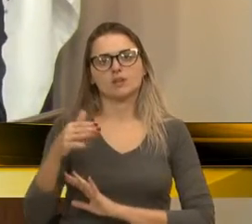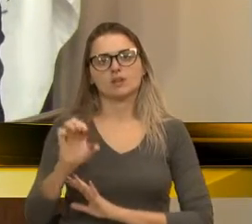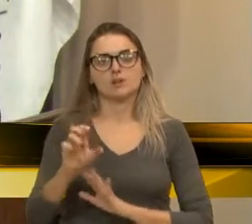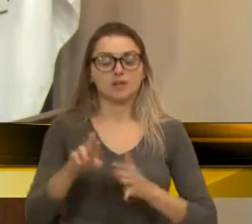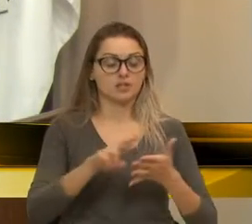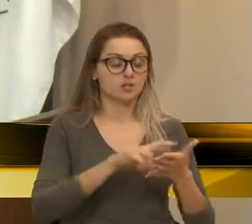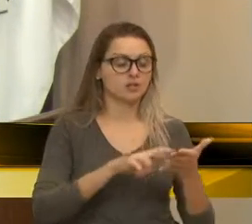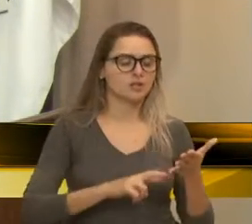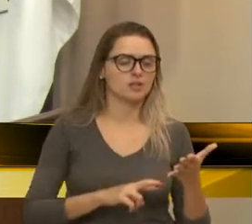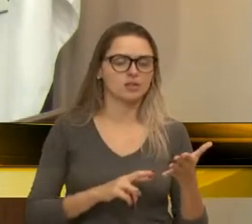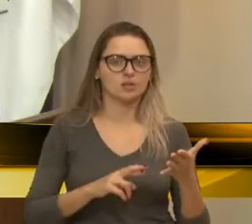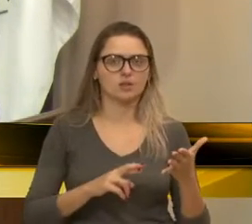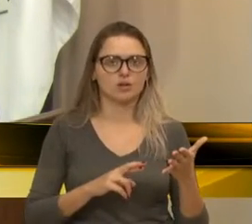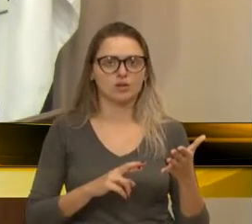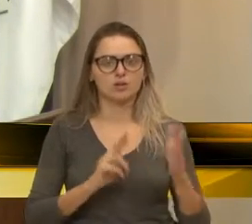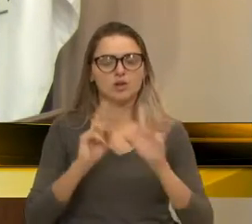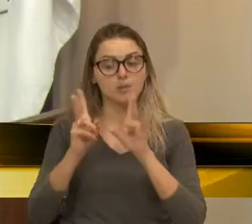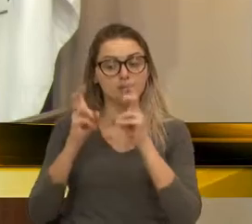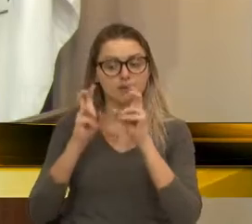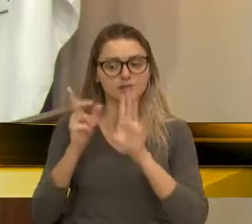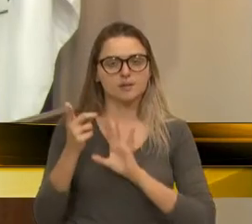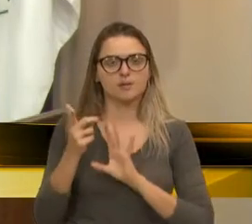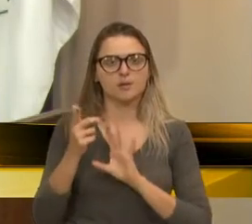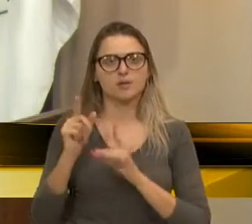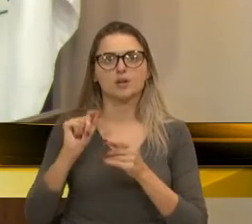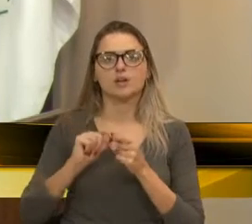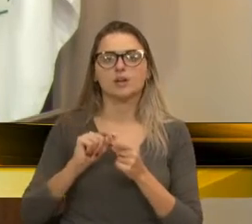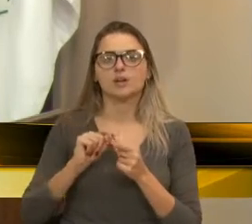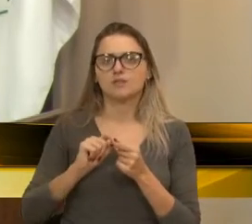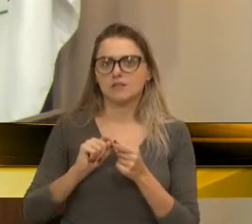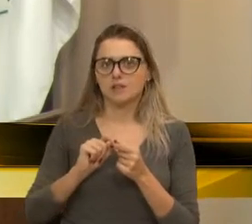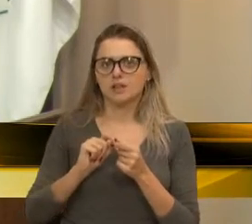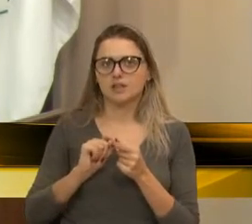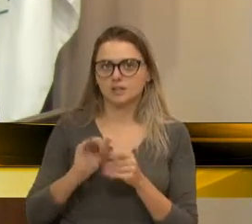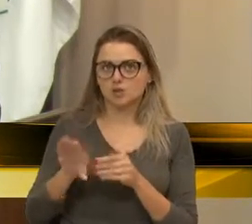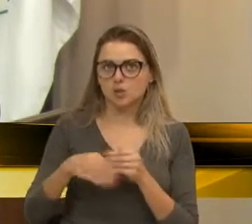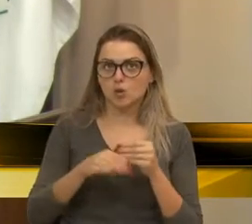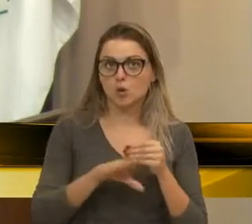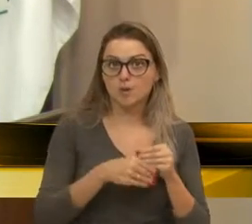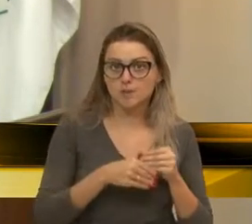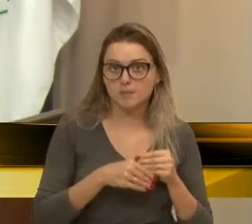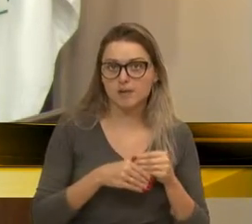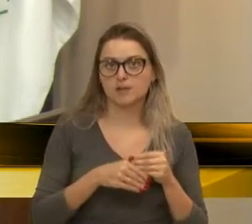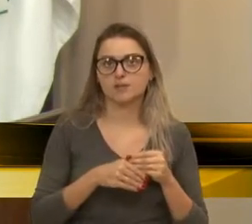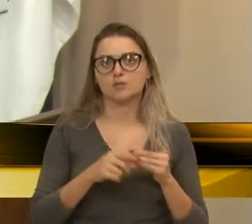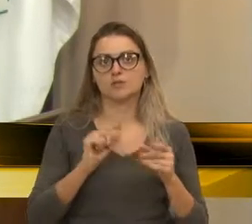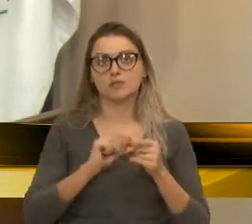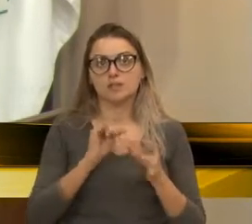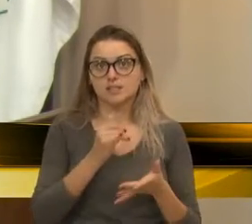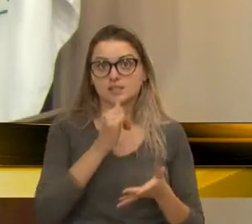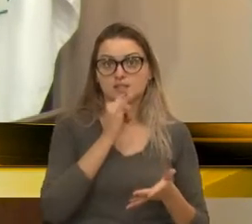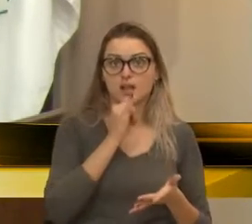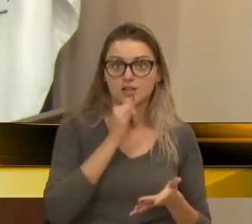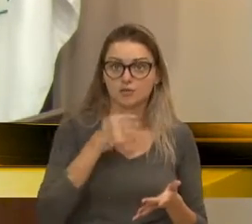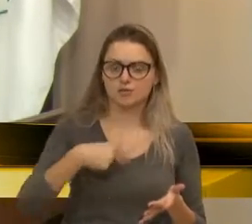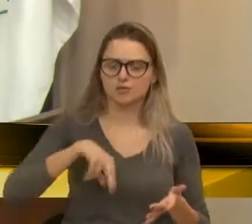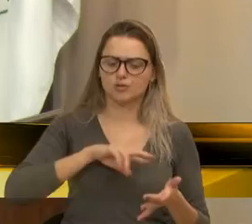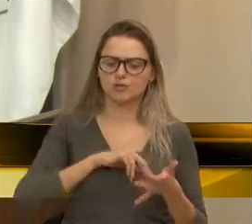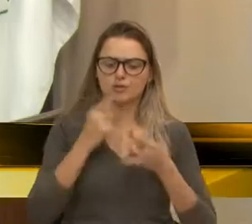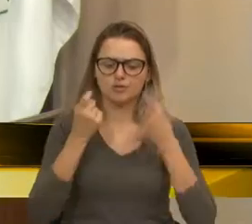relatório, vereador Eloy, nós percebemos que foram feitas verificações, que foram colhidas a amostragem, que nos deixa